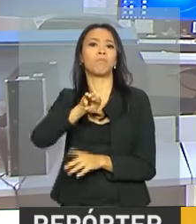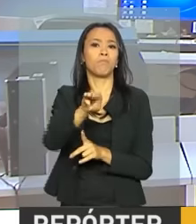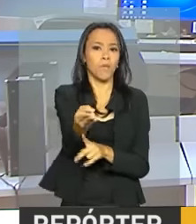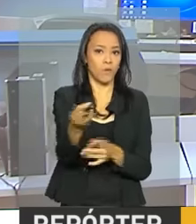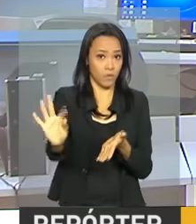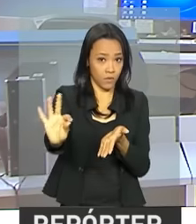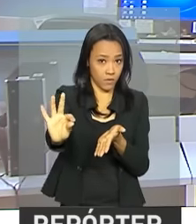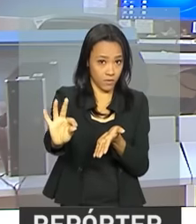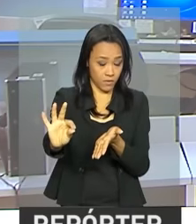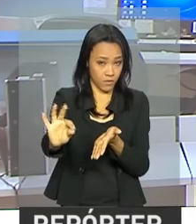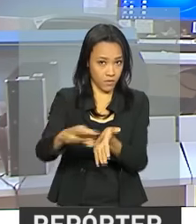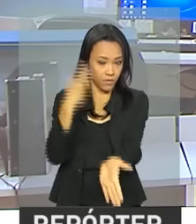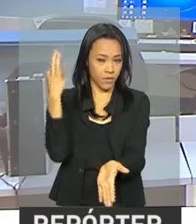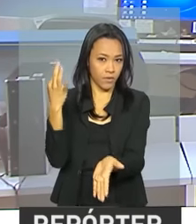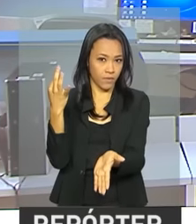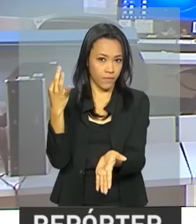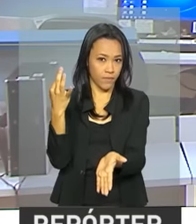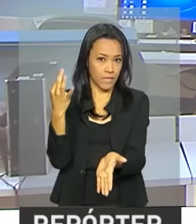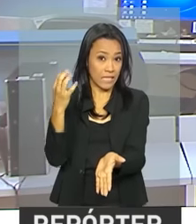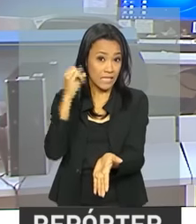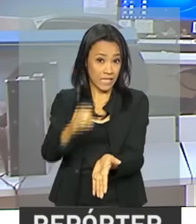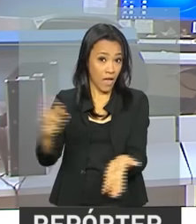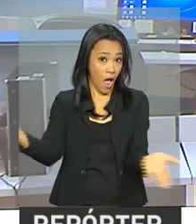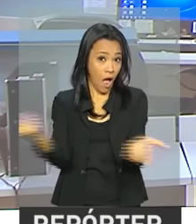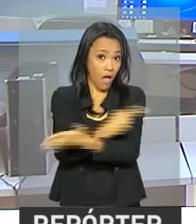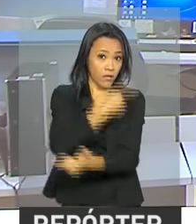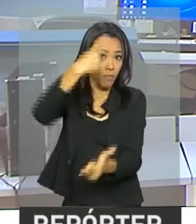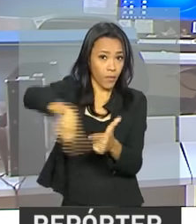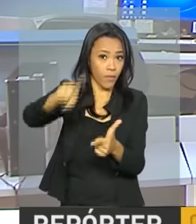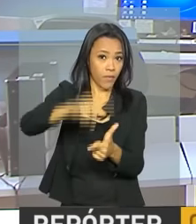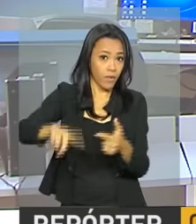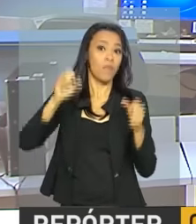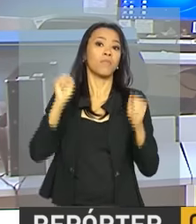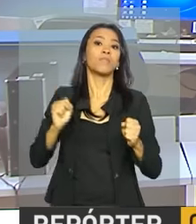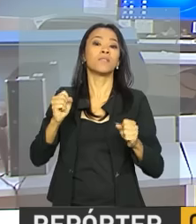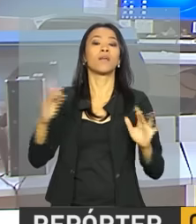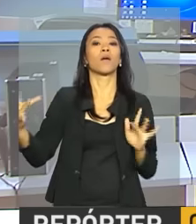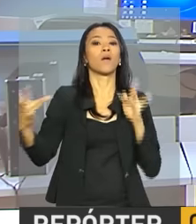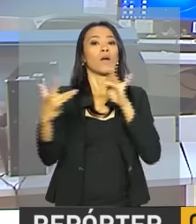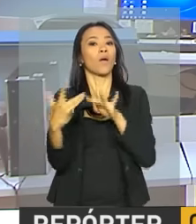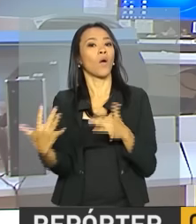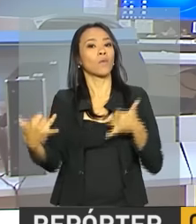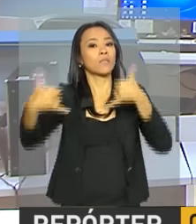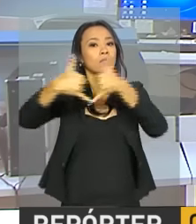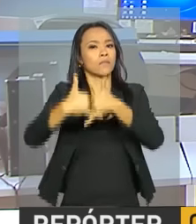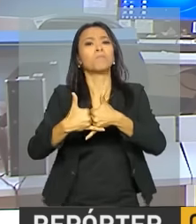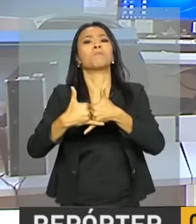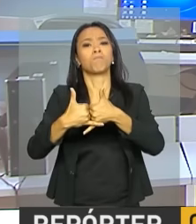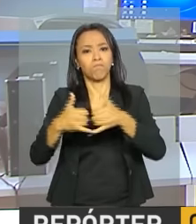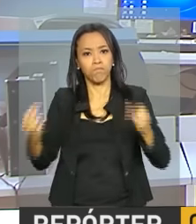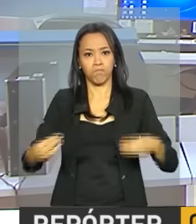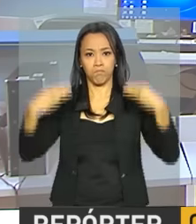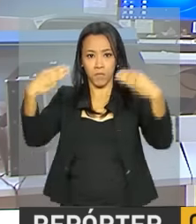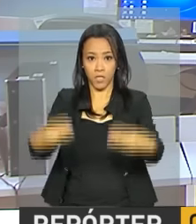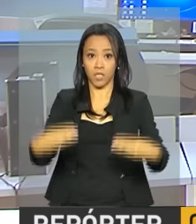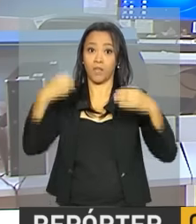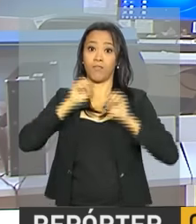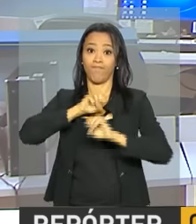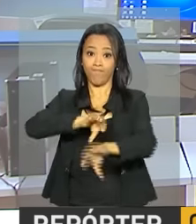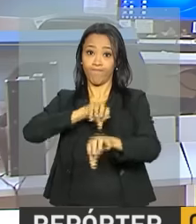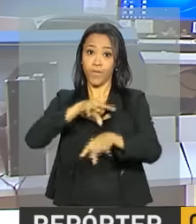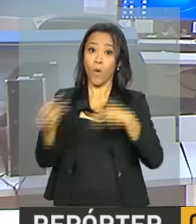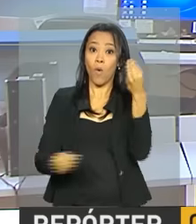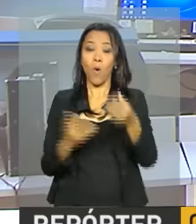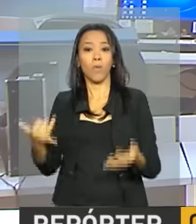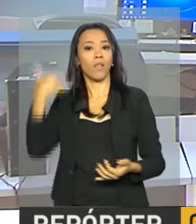inscrições caso tenha algum problema o candidato deve entrar em contato com o Ministério da Educação por meio do